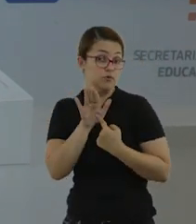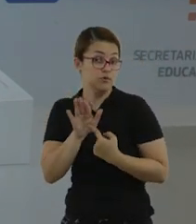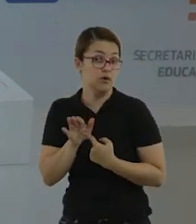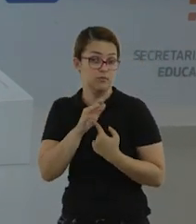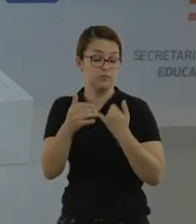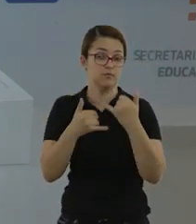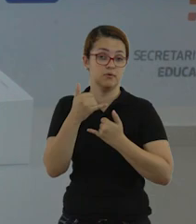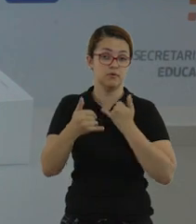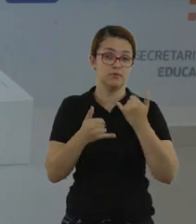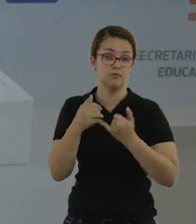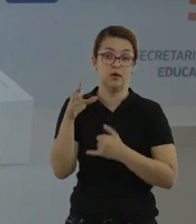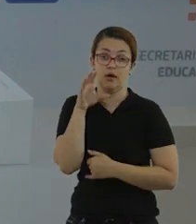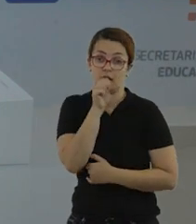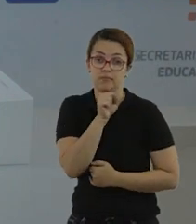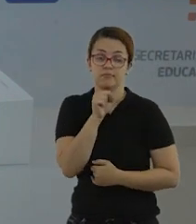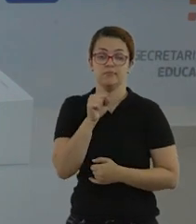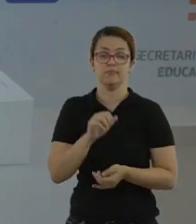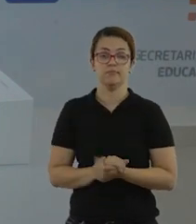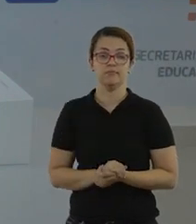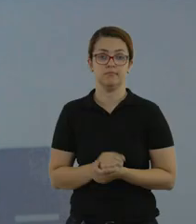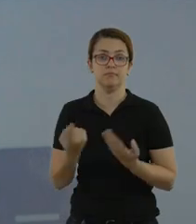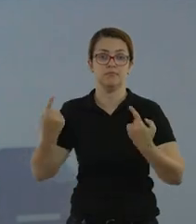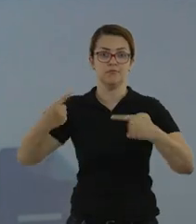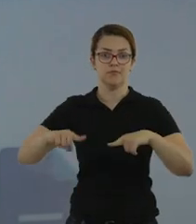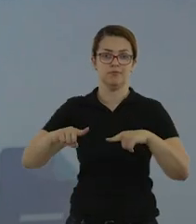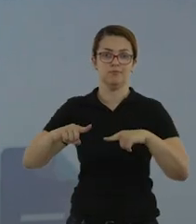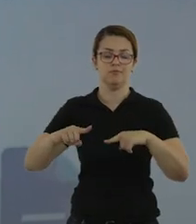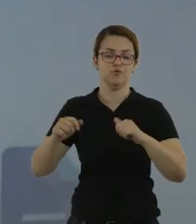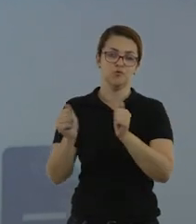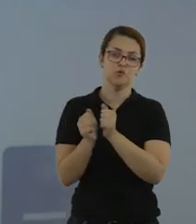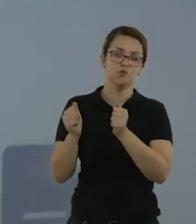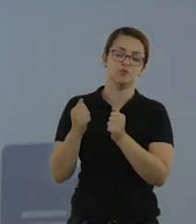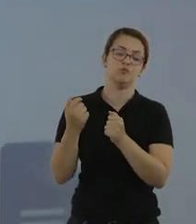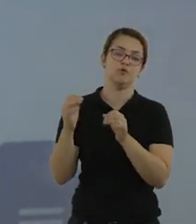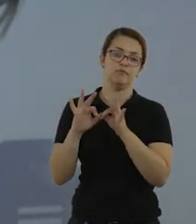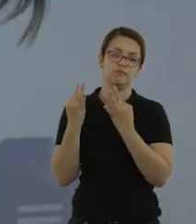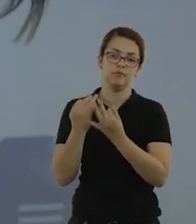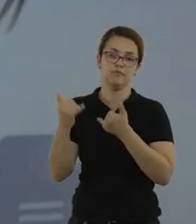bem rápida para vocês pegarem em casa e poder batalhar bastante com a família.